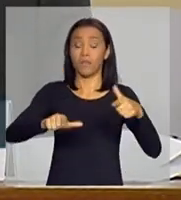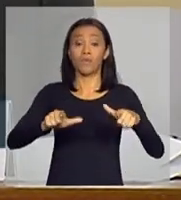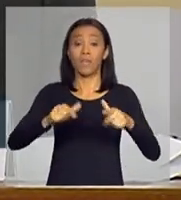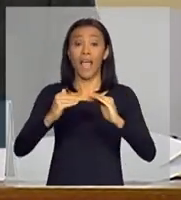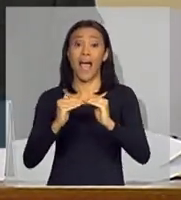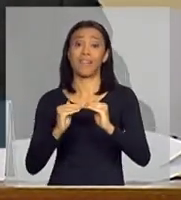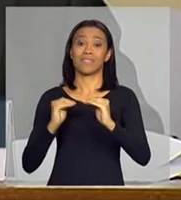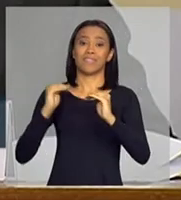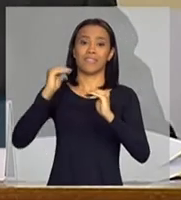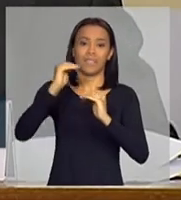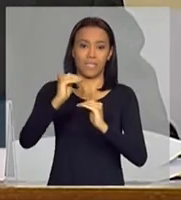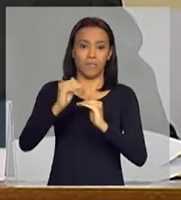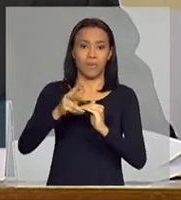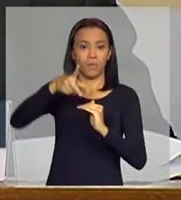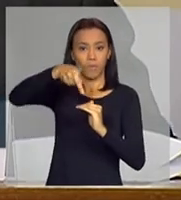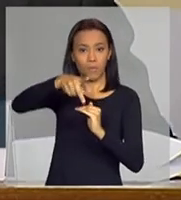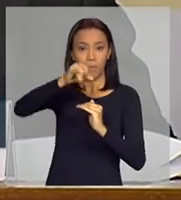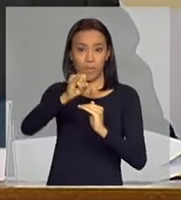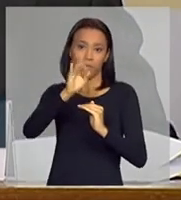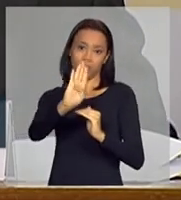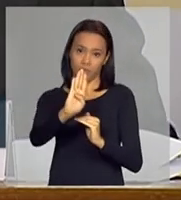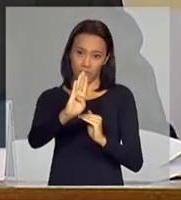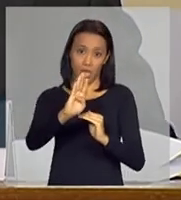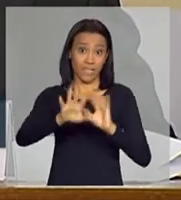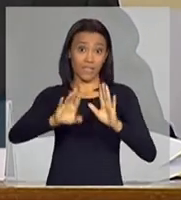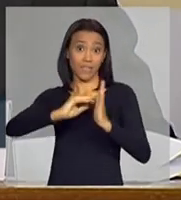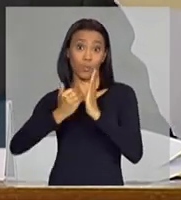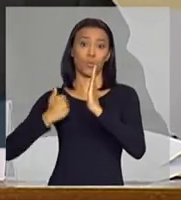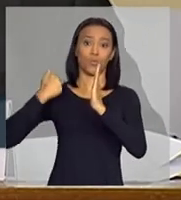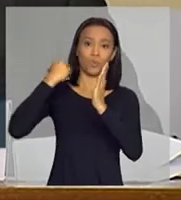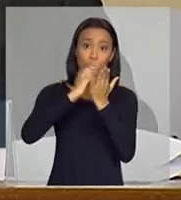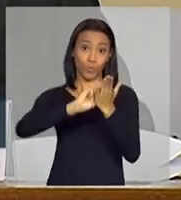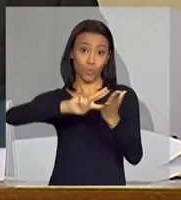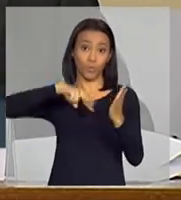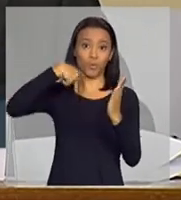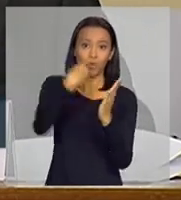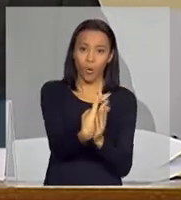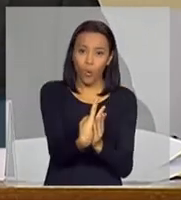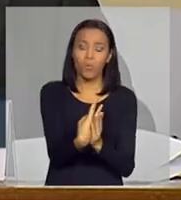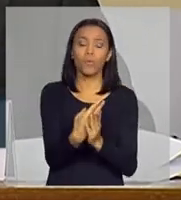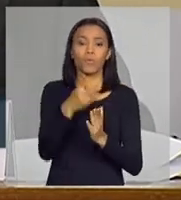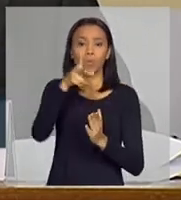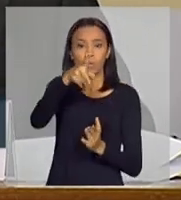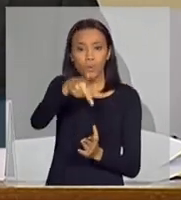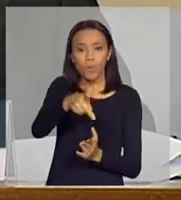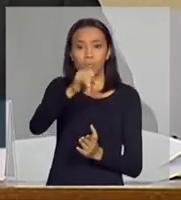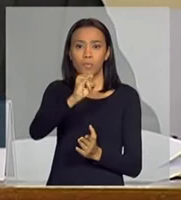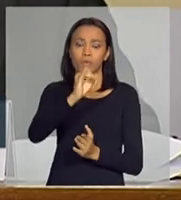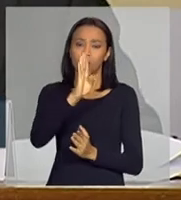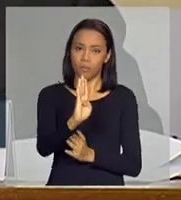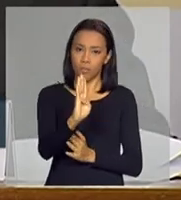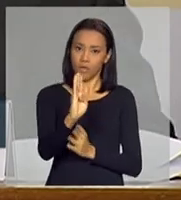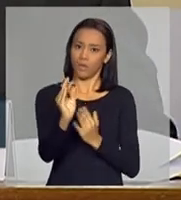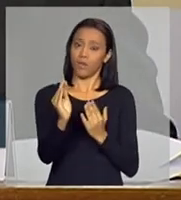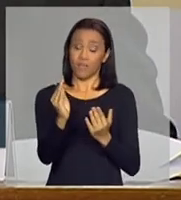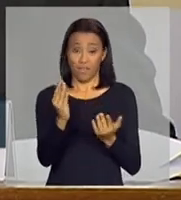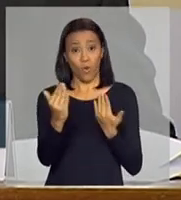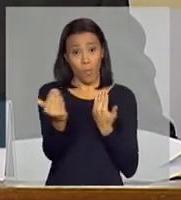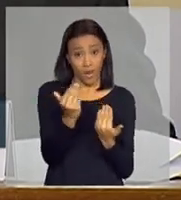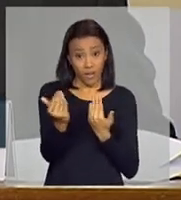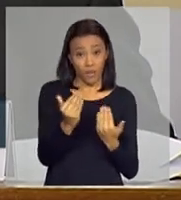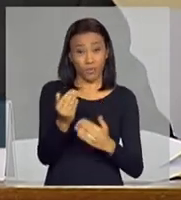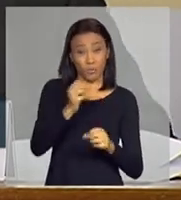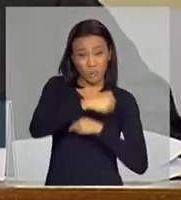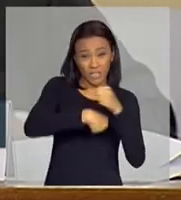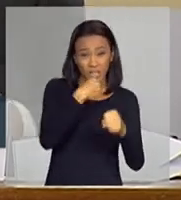então muitas vezes é o dobro do PIB e seco com exceção dos períodos dos anos e crise